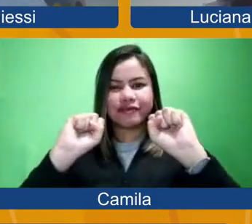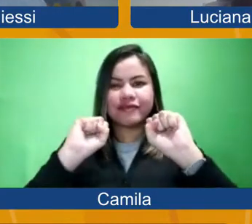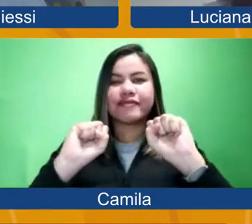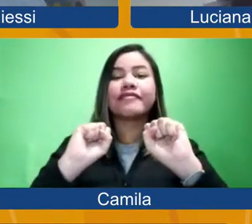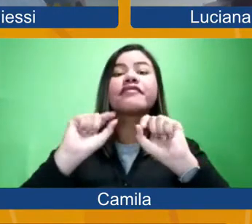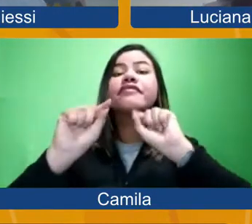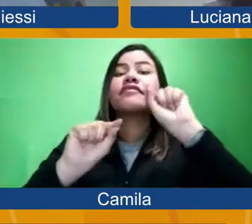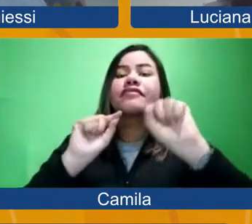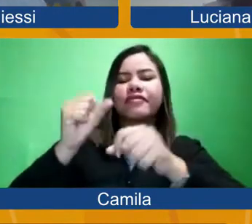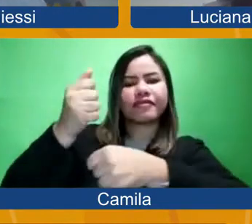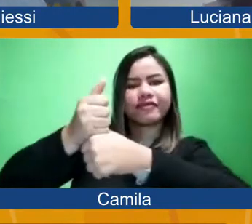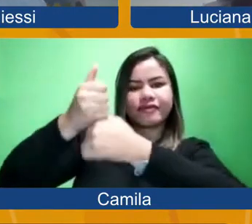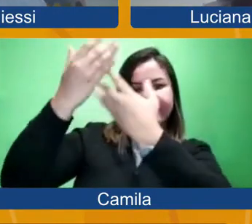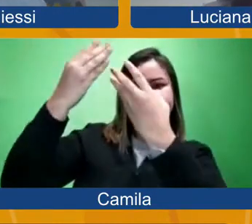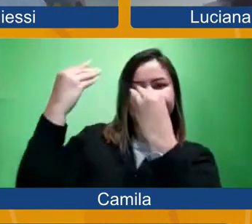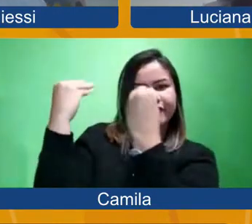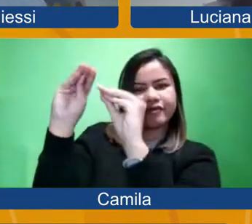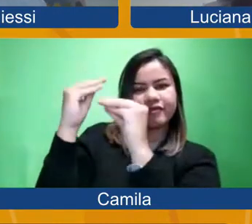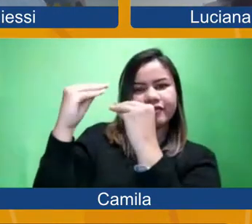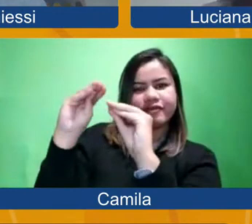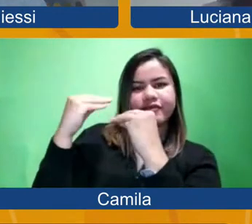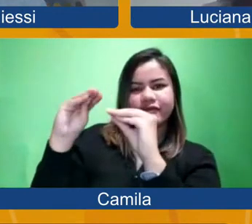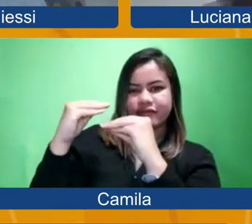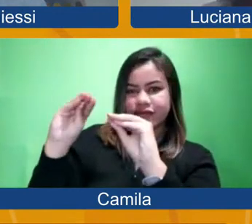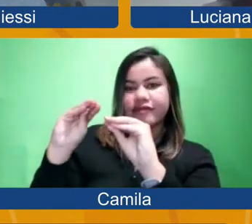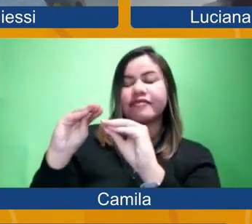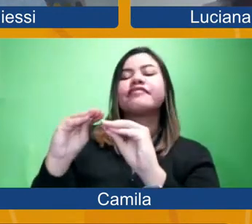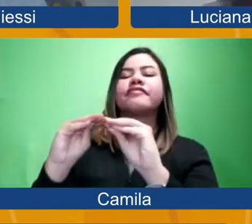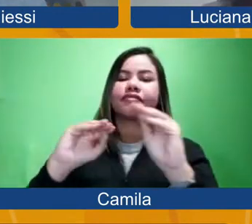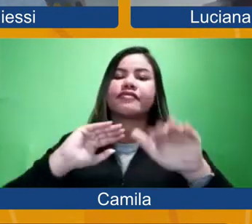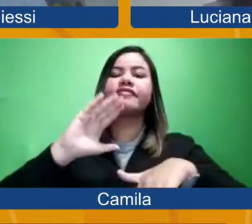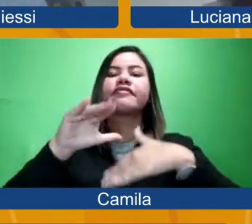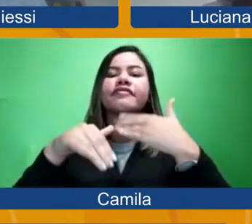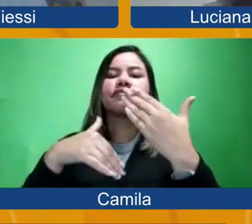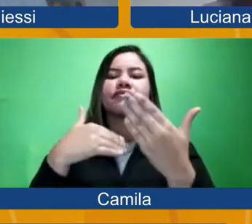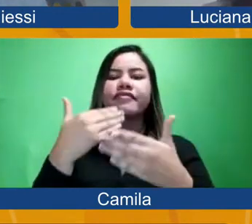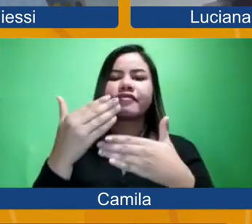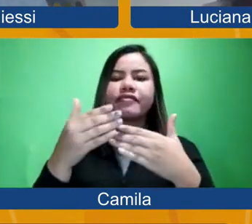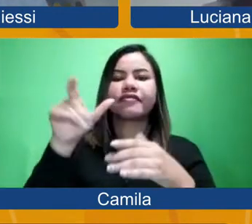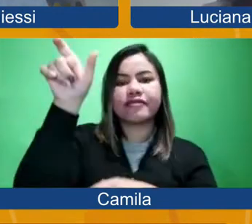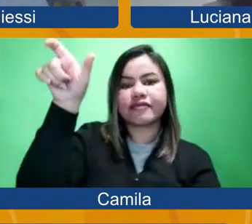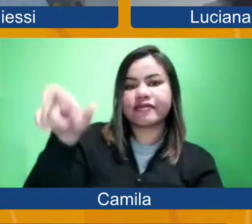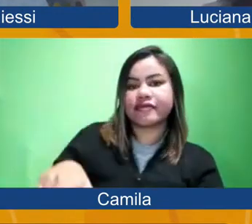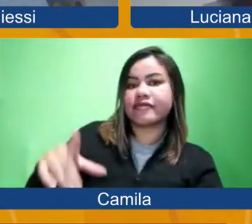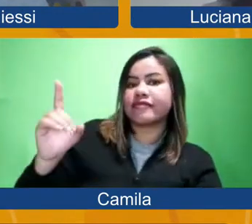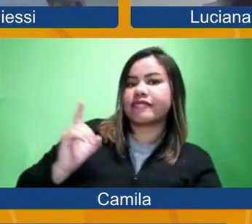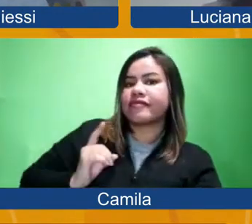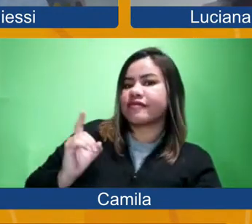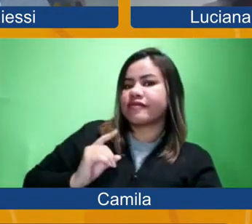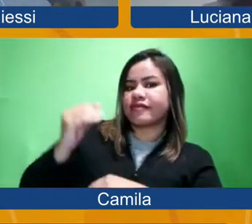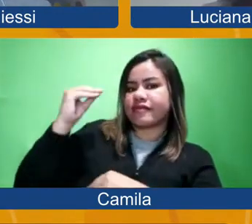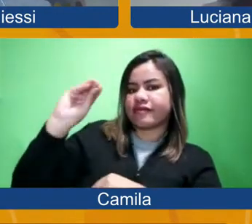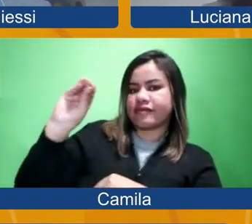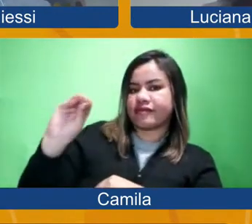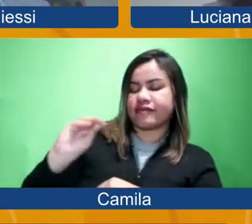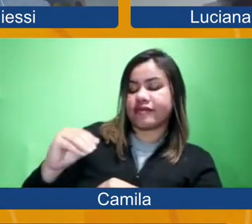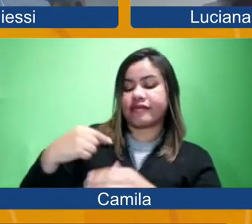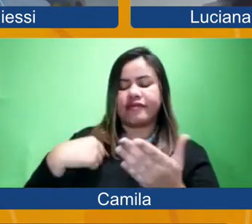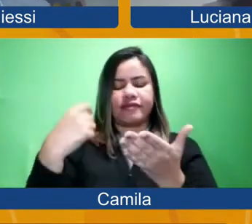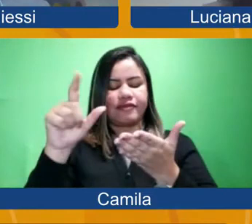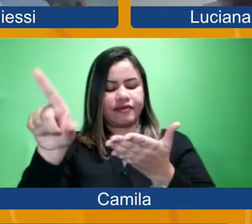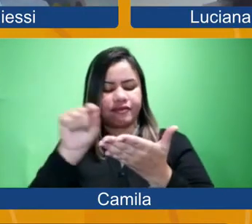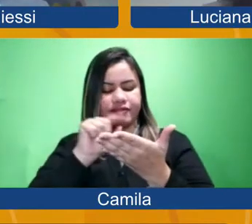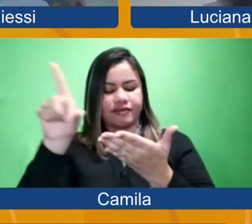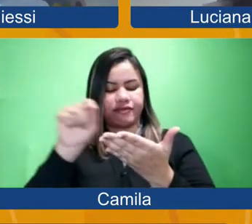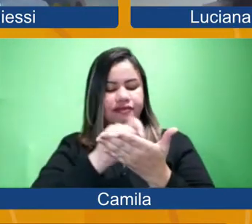no chat da nossa apresentação que está aí ao lado direito da tela de vocês. Eu vou tentando anotar todas as perguntas que forem